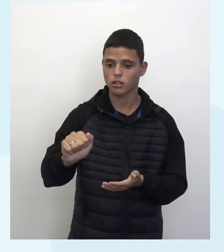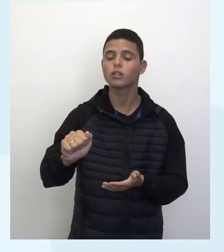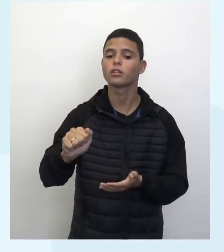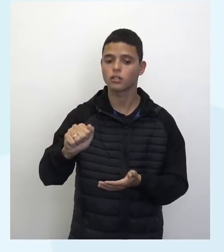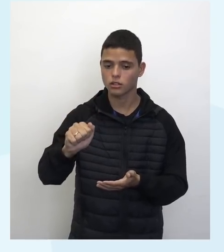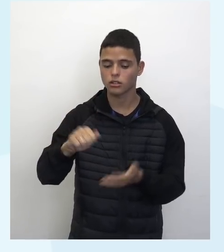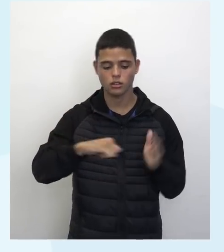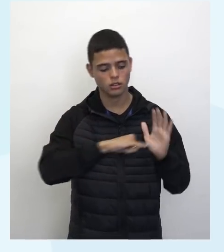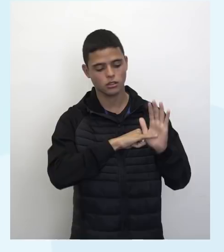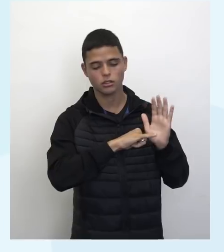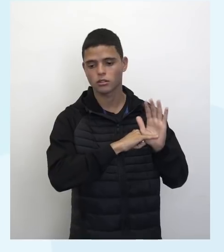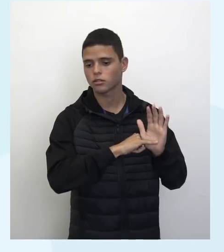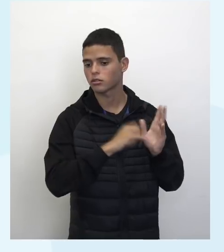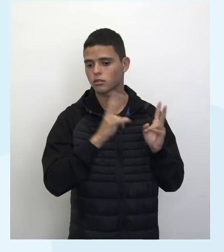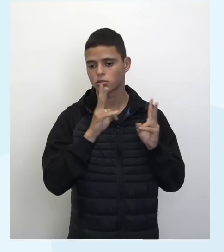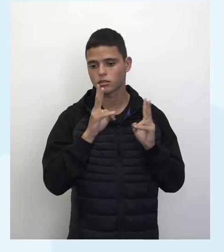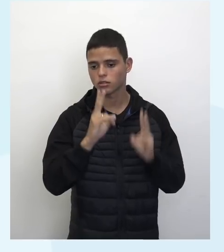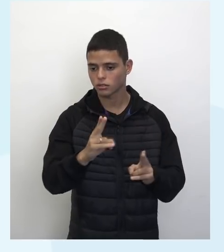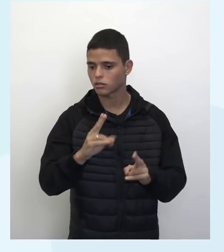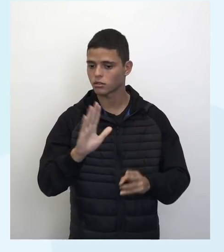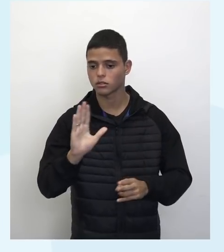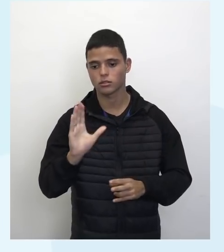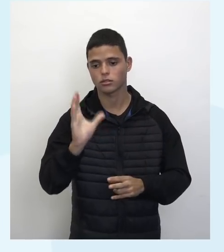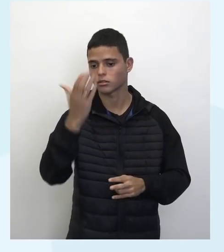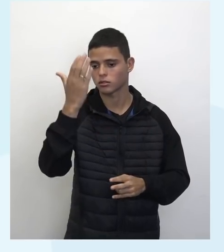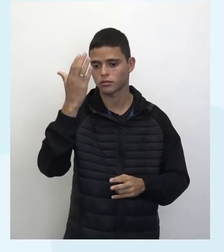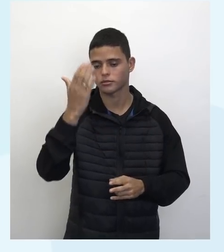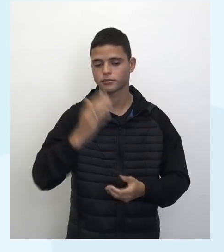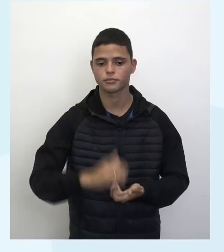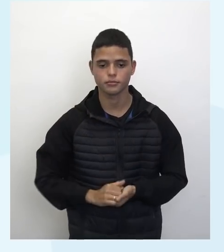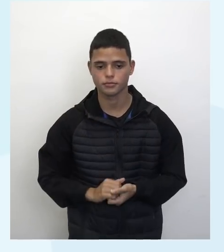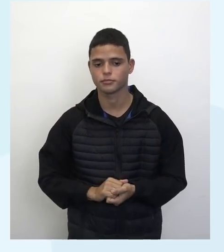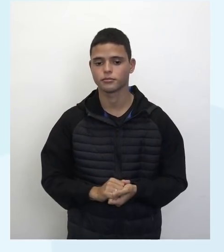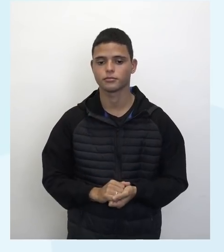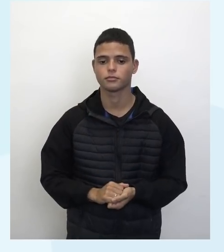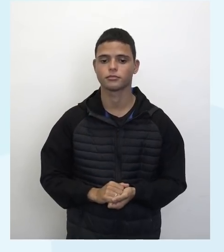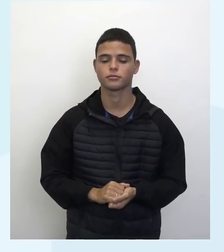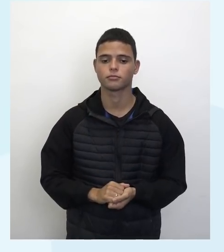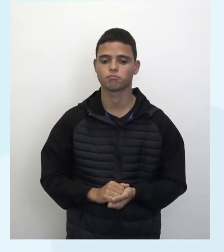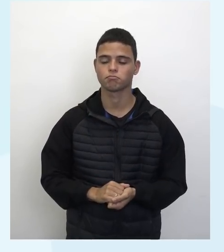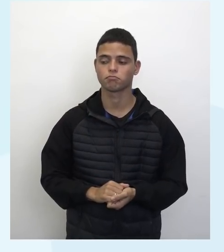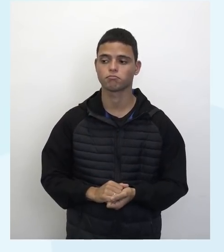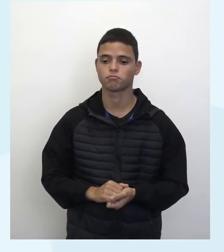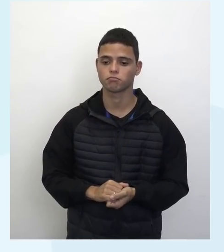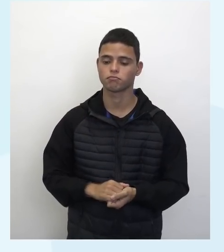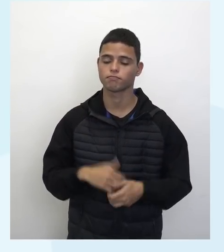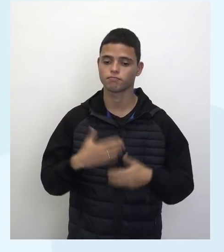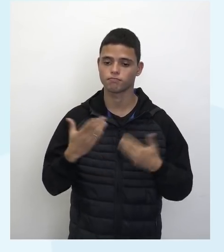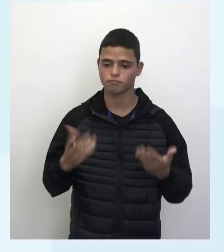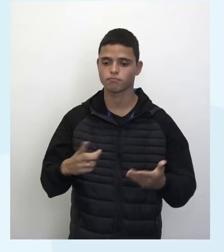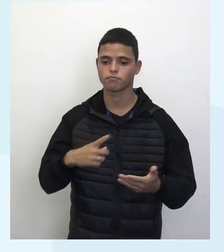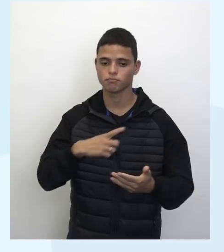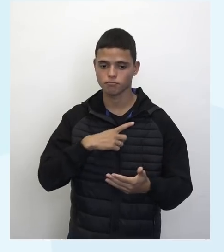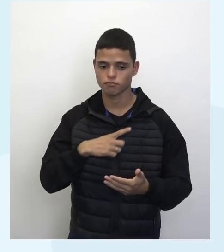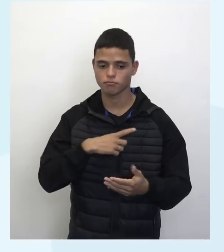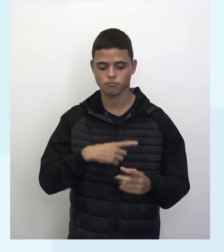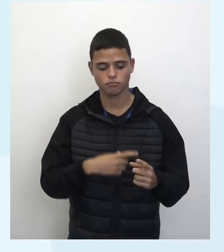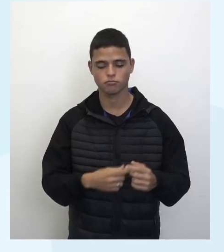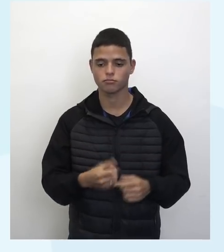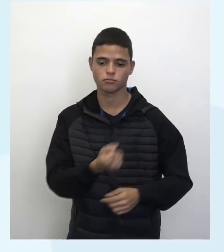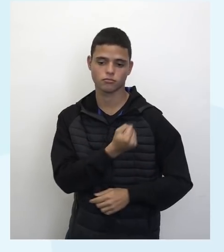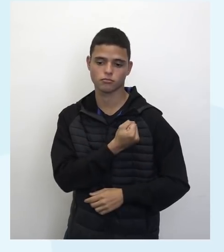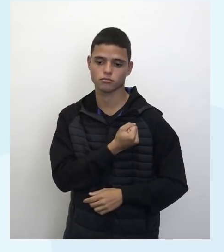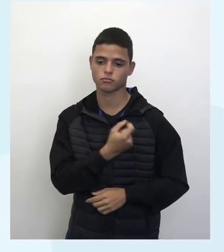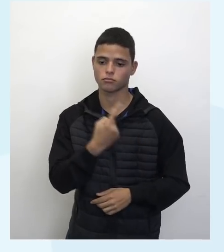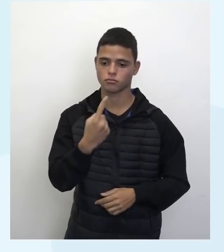negativa, eu justamente faço que essa frase automaticamente se torne falsa. Quando eu tenho aqui o 1, que